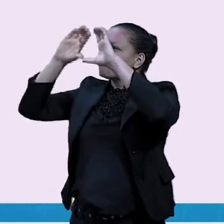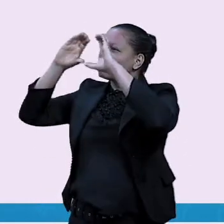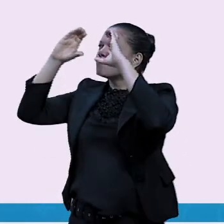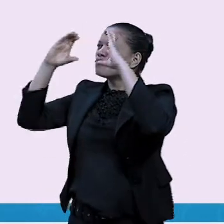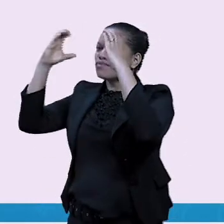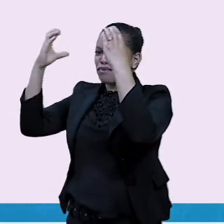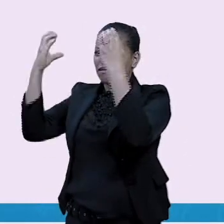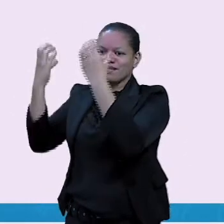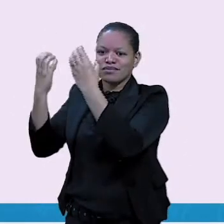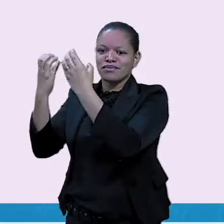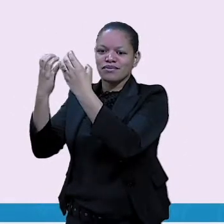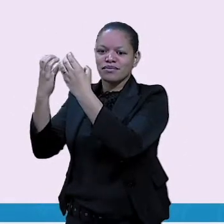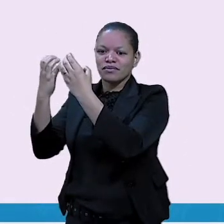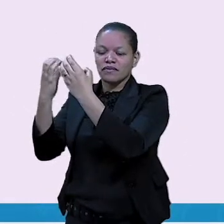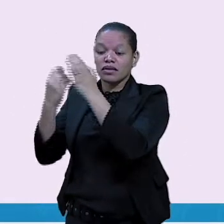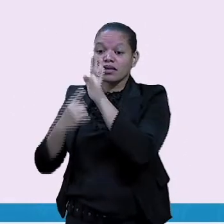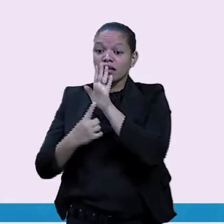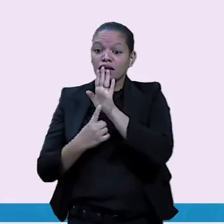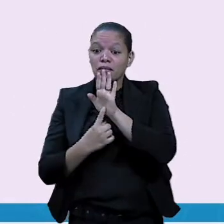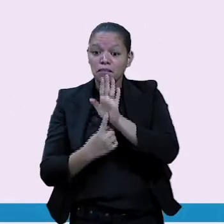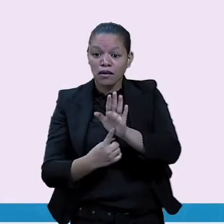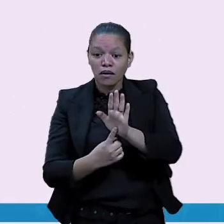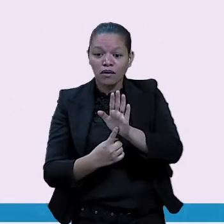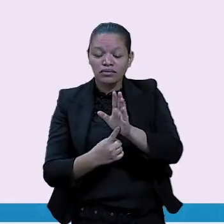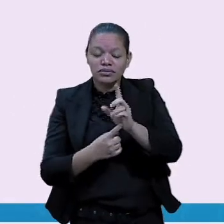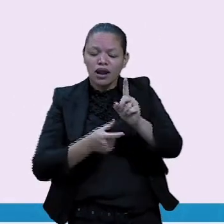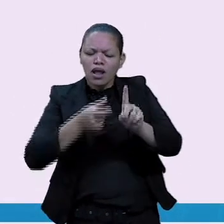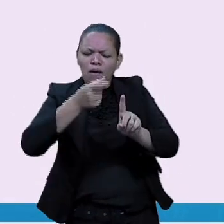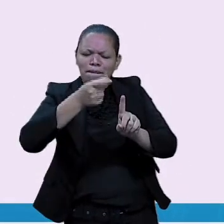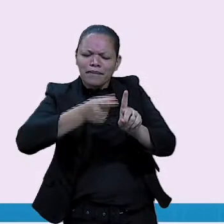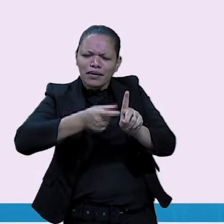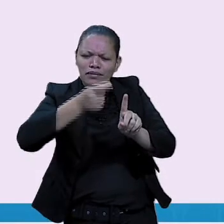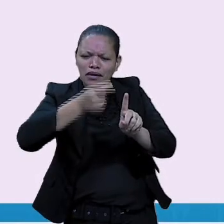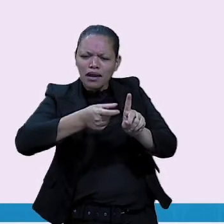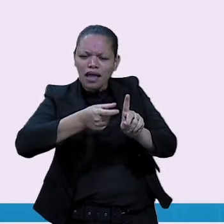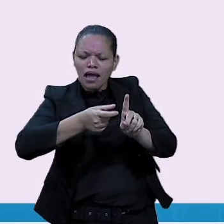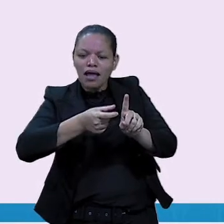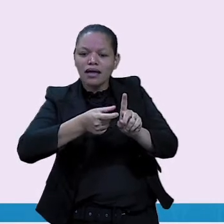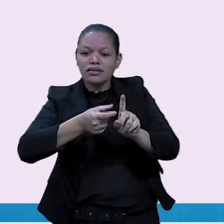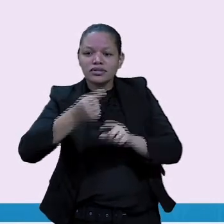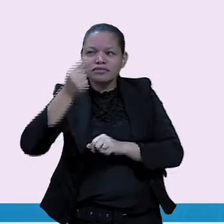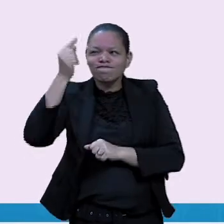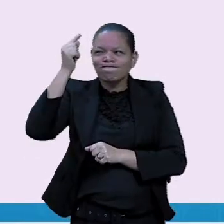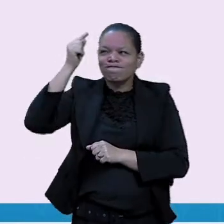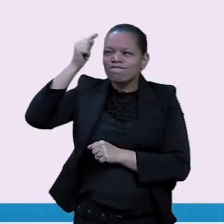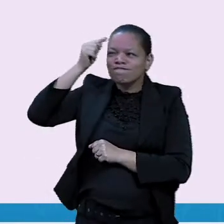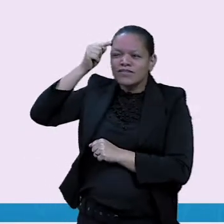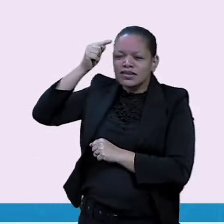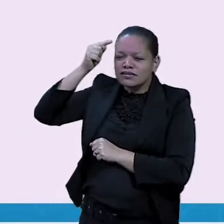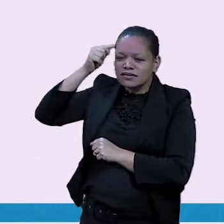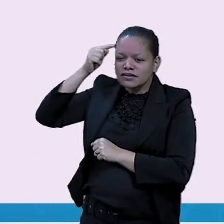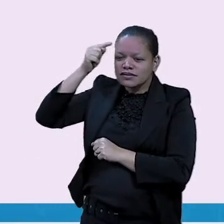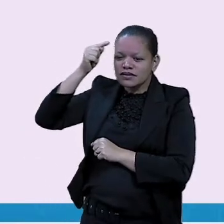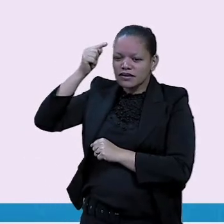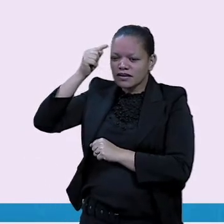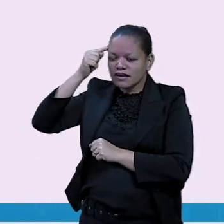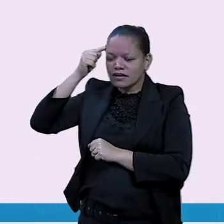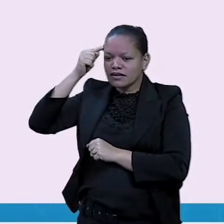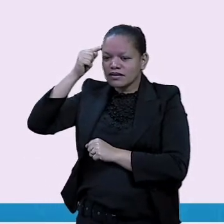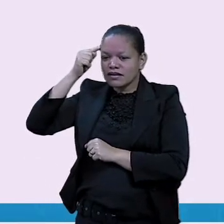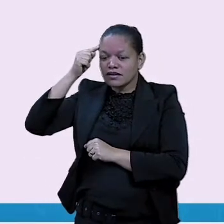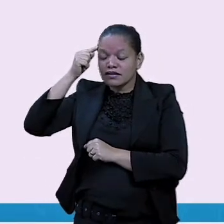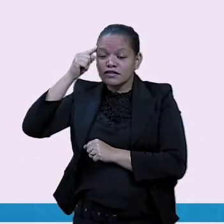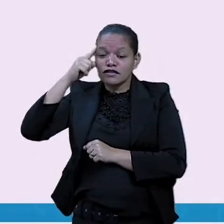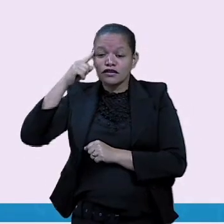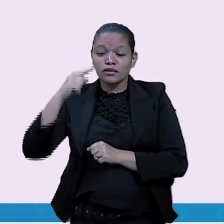ó, em direção ao personagem. Significa que o personagem está pensando. Ou seja,